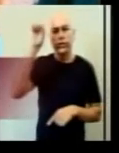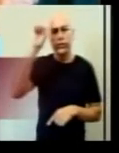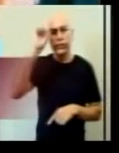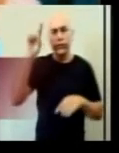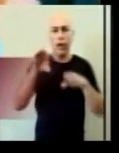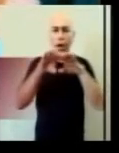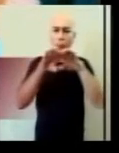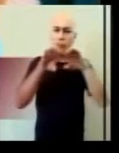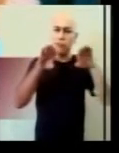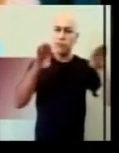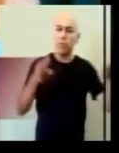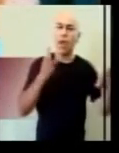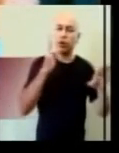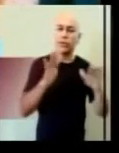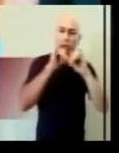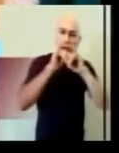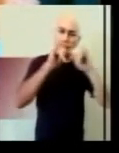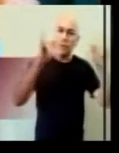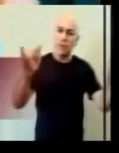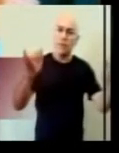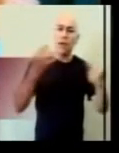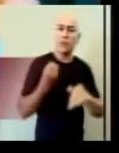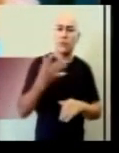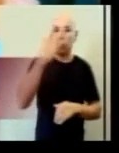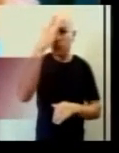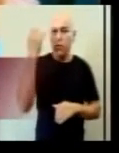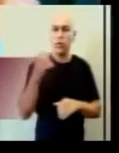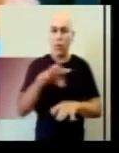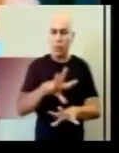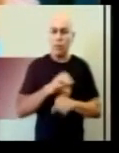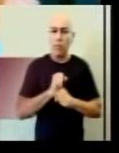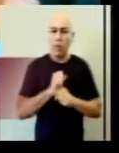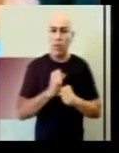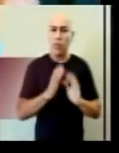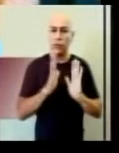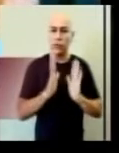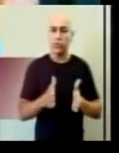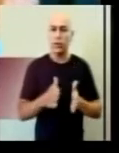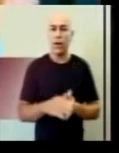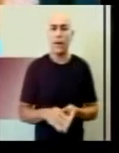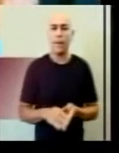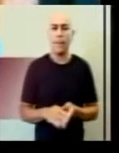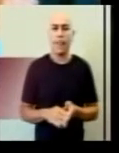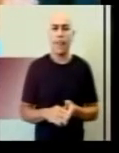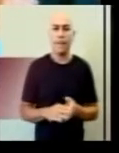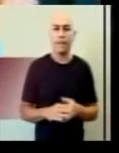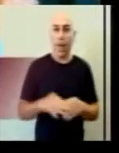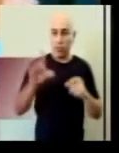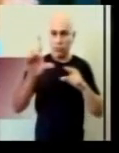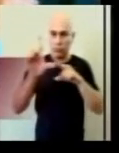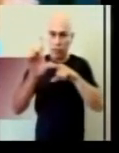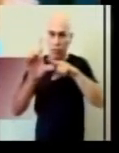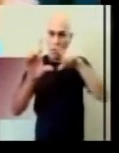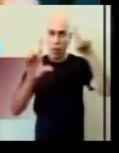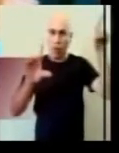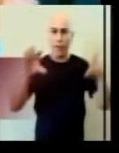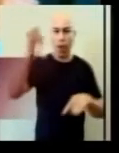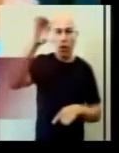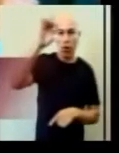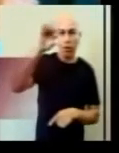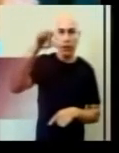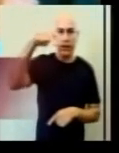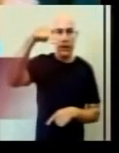foram notificados. Mais uma vez, você vê que nós tivemos lá no pico